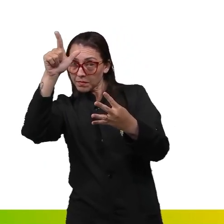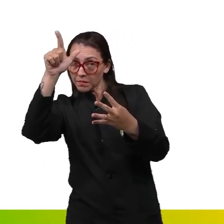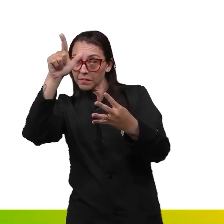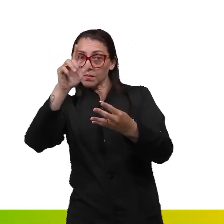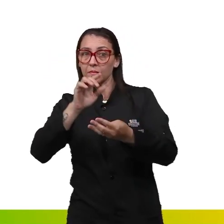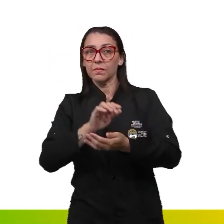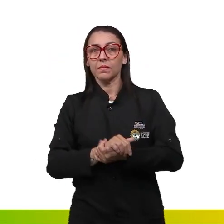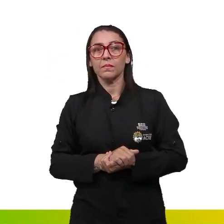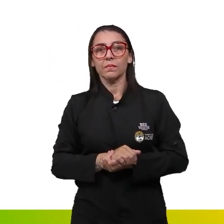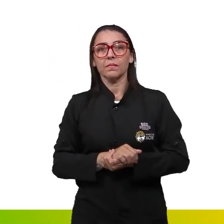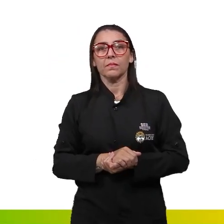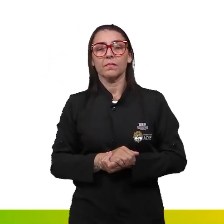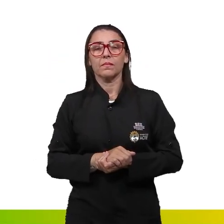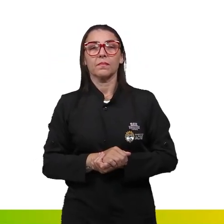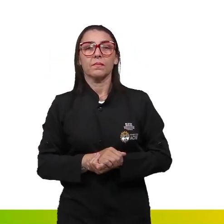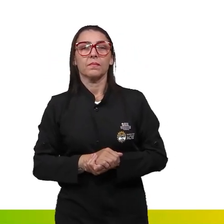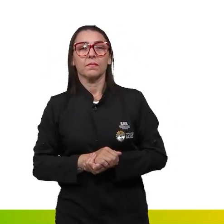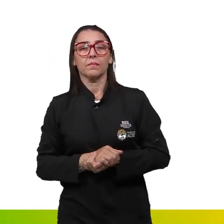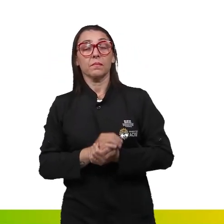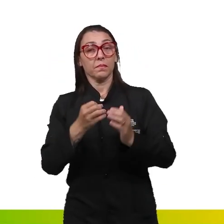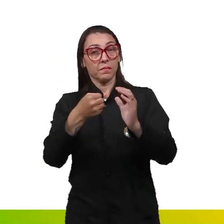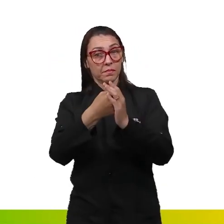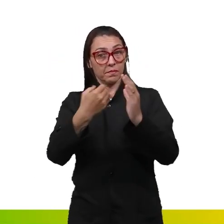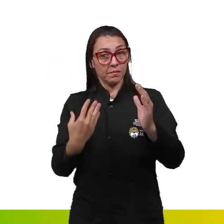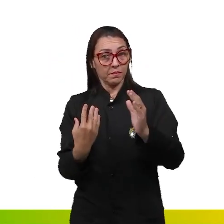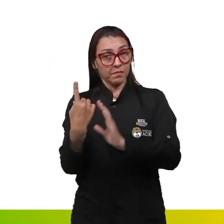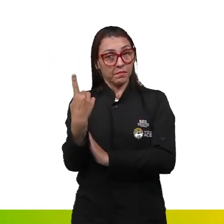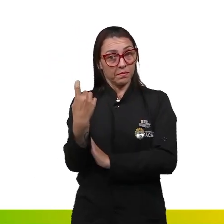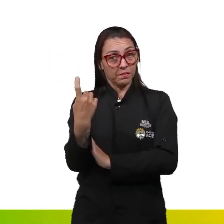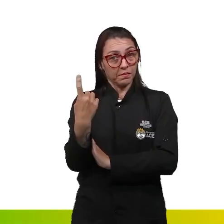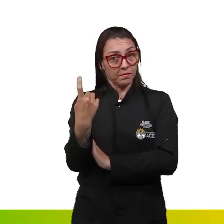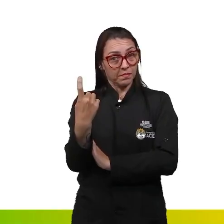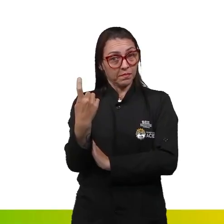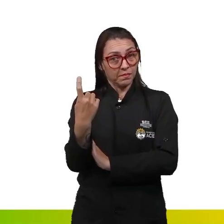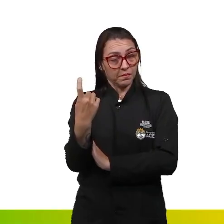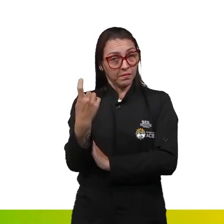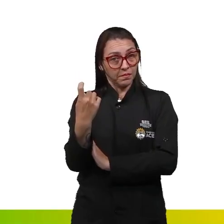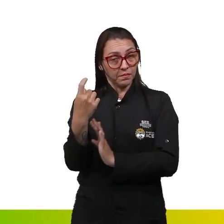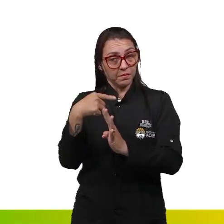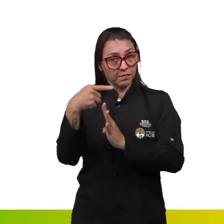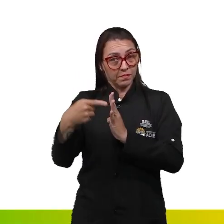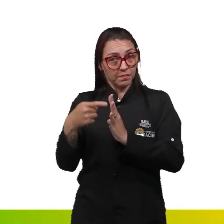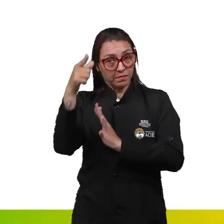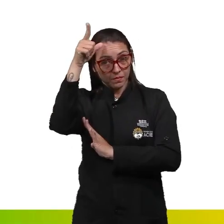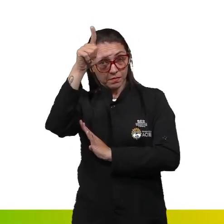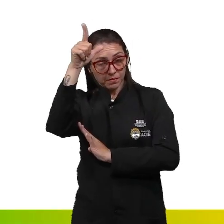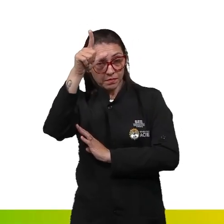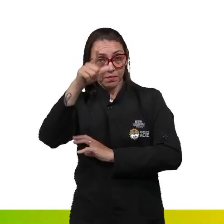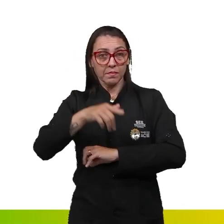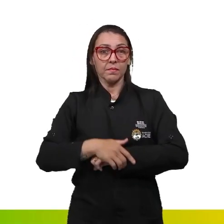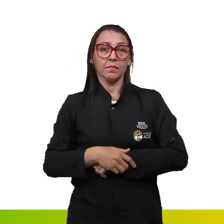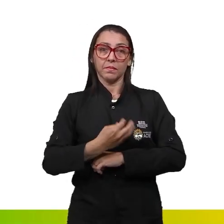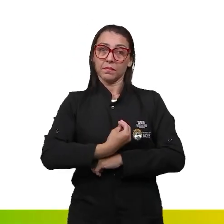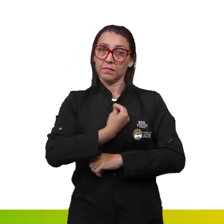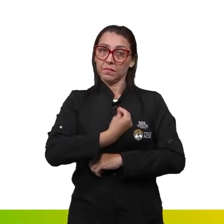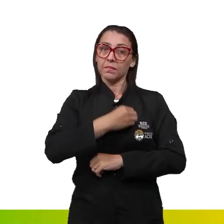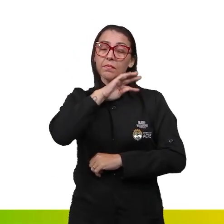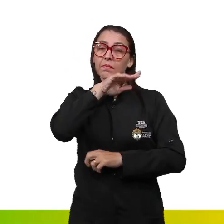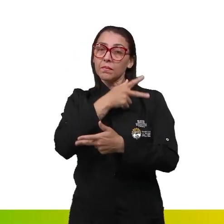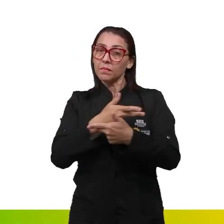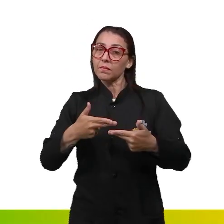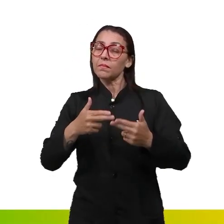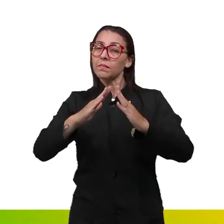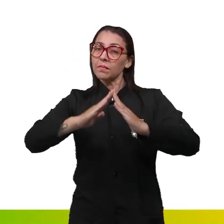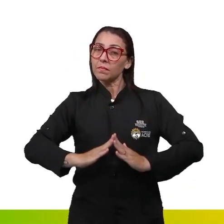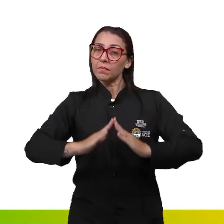lendas trabalhadas, uma característica comum às 4 lendas. A presença de animais